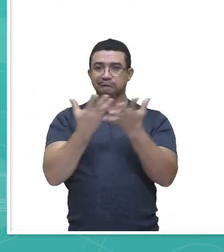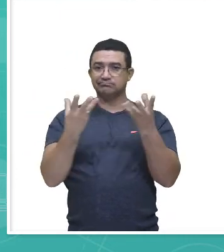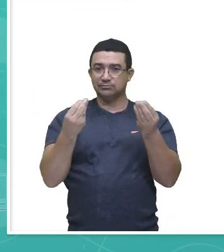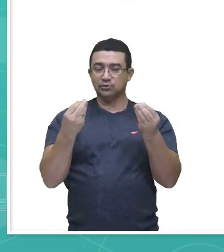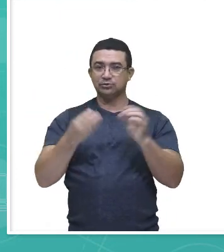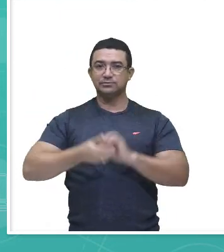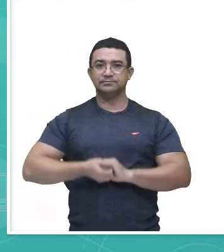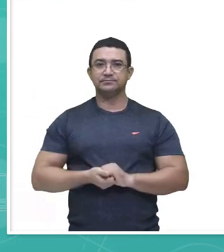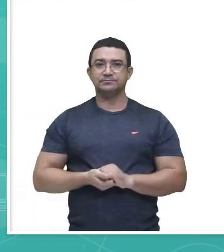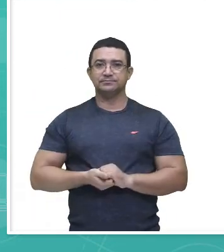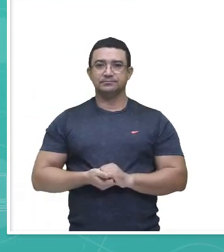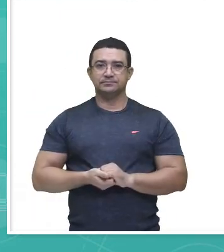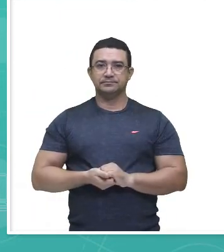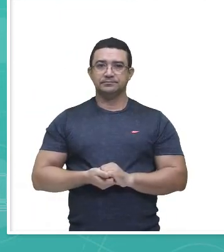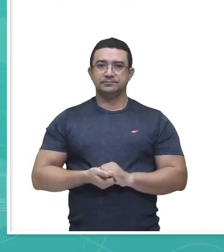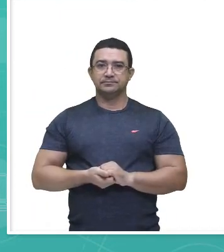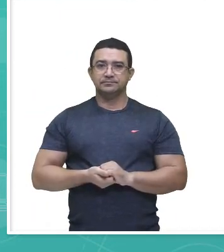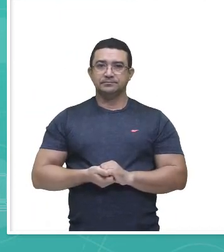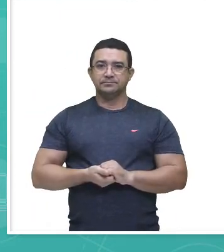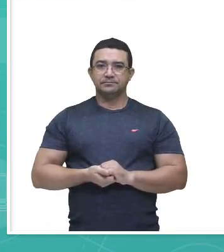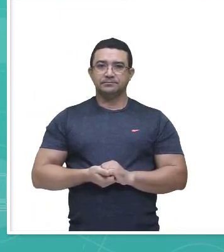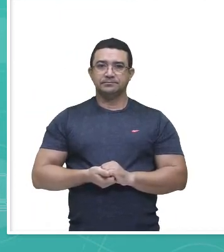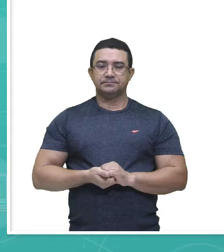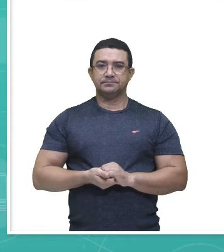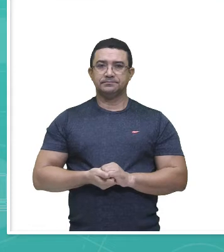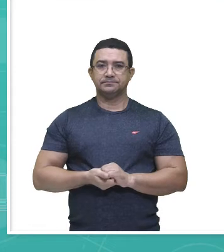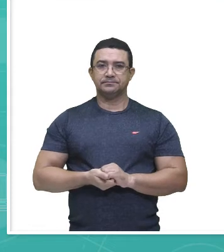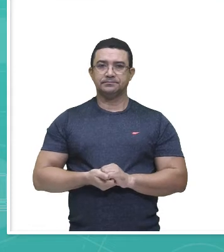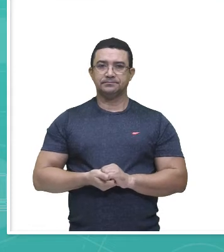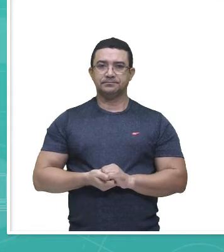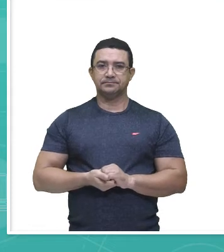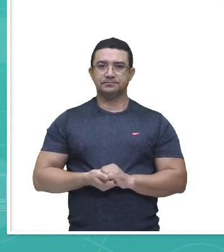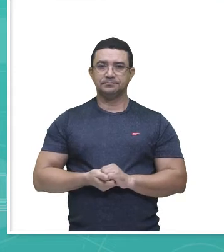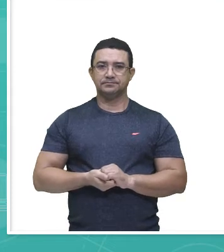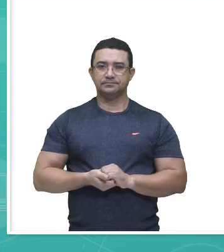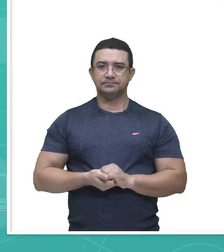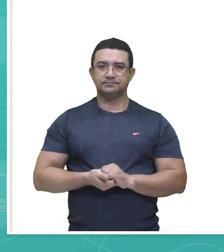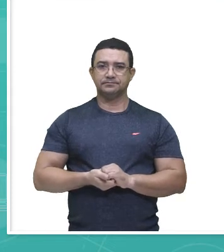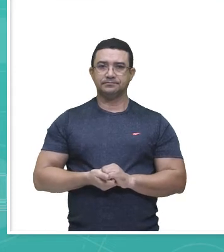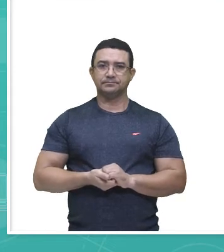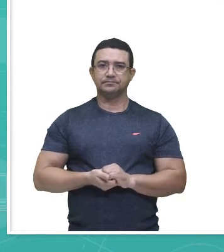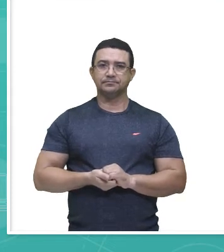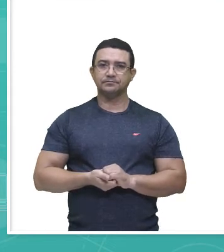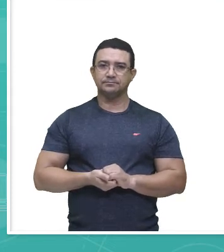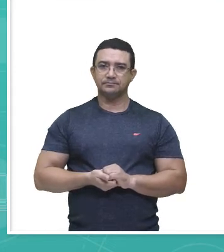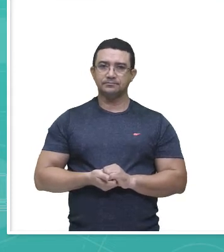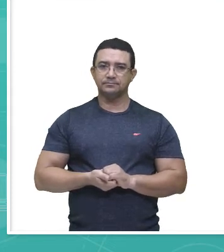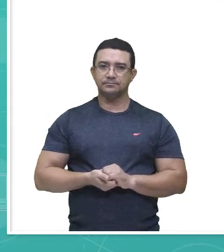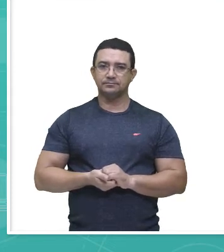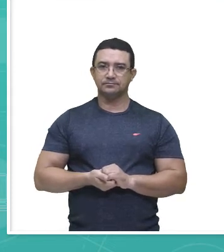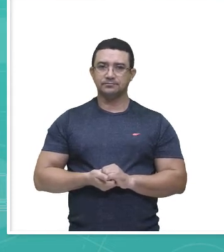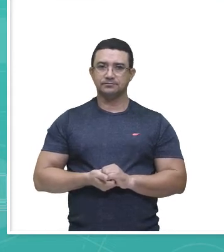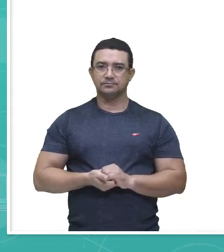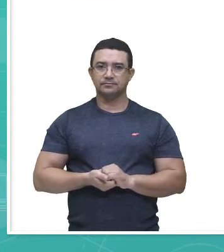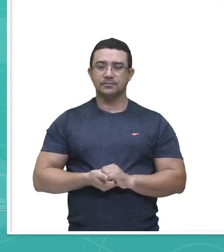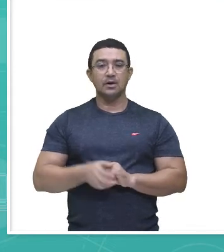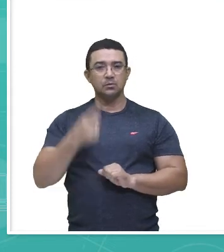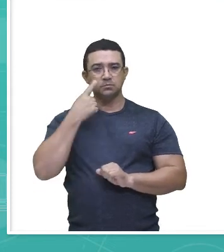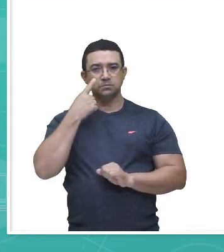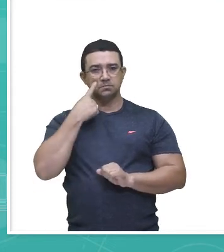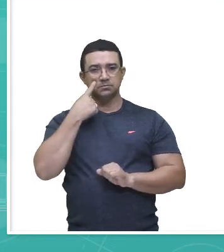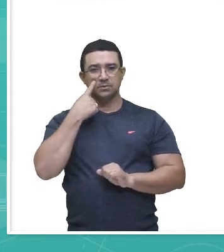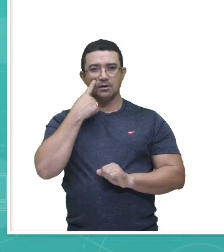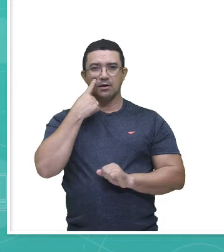segunda é sindética, ele é inteligente, mas estuda muito, veja que